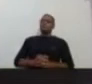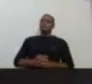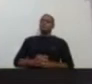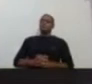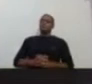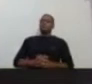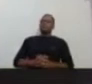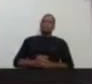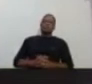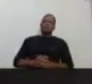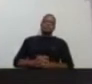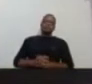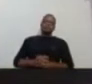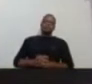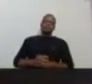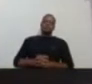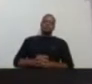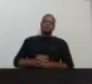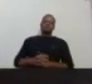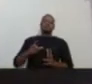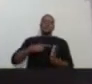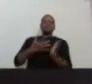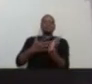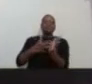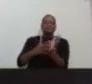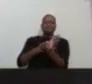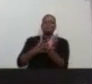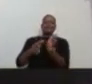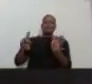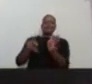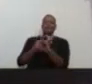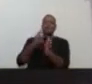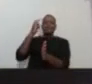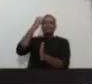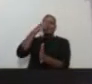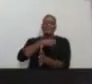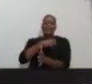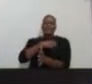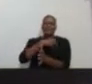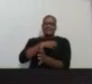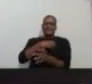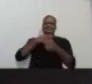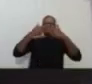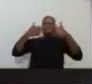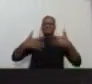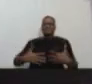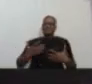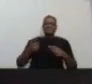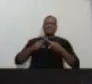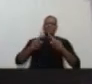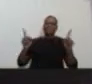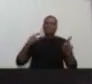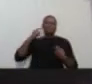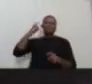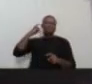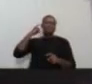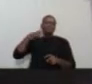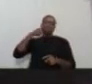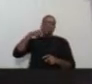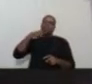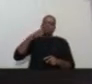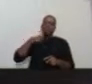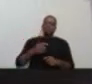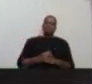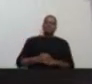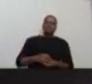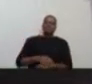molhar, depois da fonte secou, eu comecei a chorar, molhei com água dos olhos pra